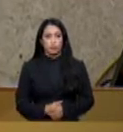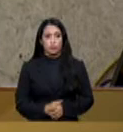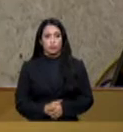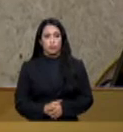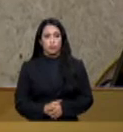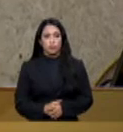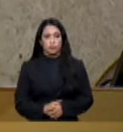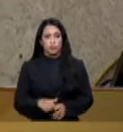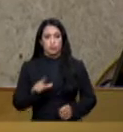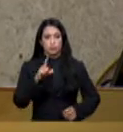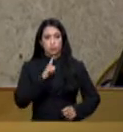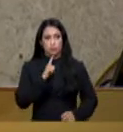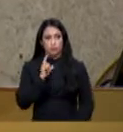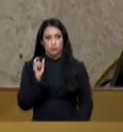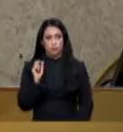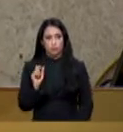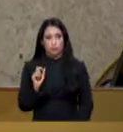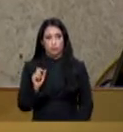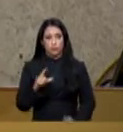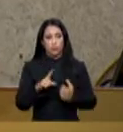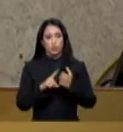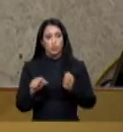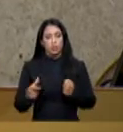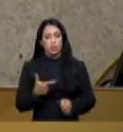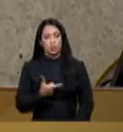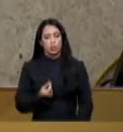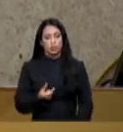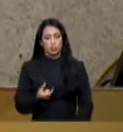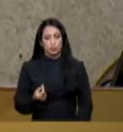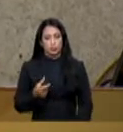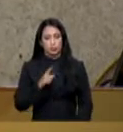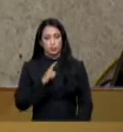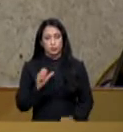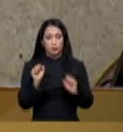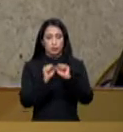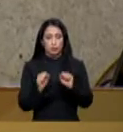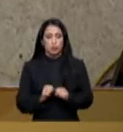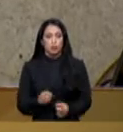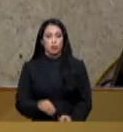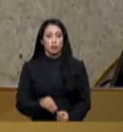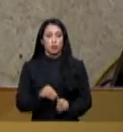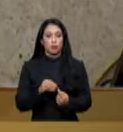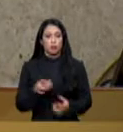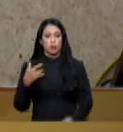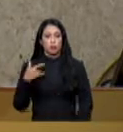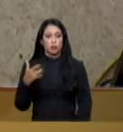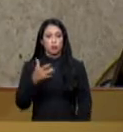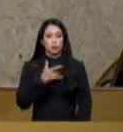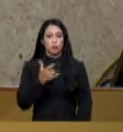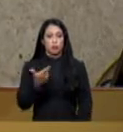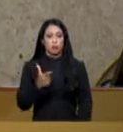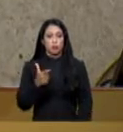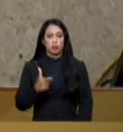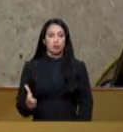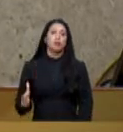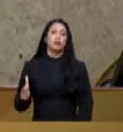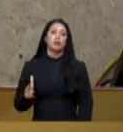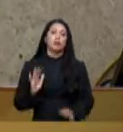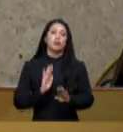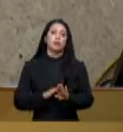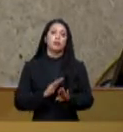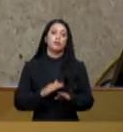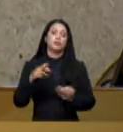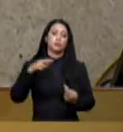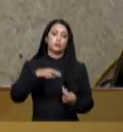da Constituição Federal. Artigo 200, ao Sistema Único de Saúde compete, além de outras atribuições,